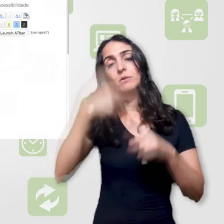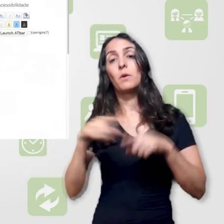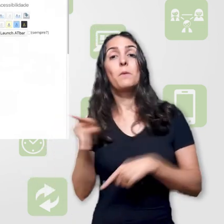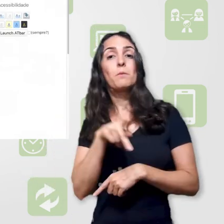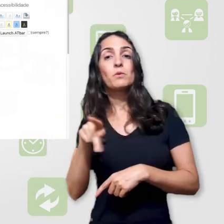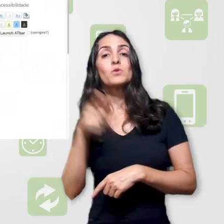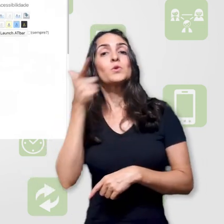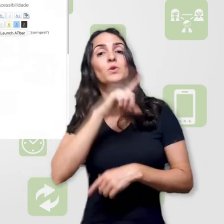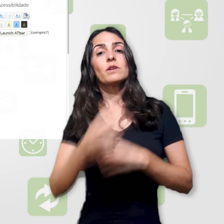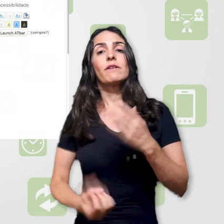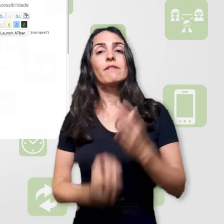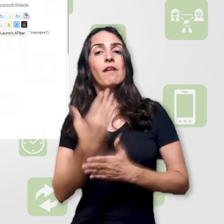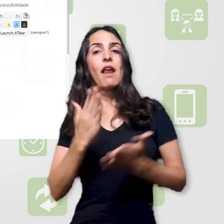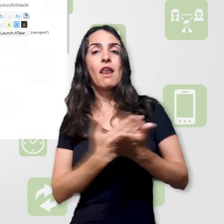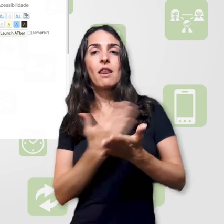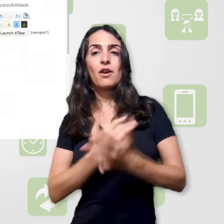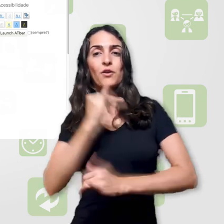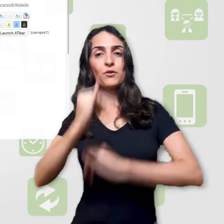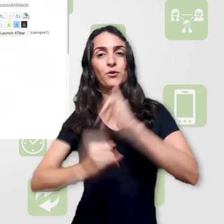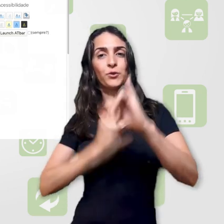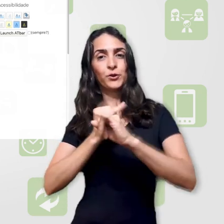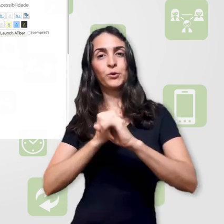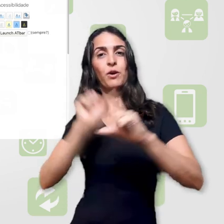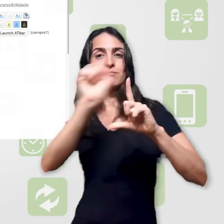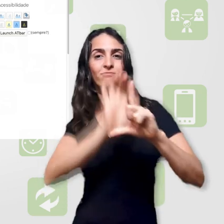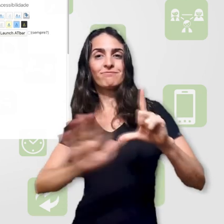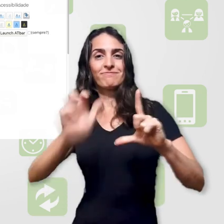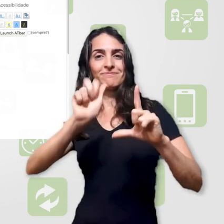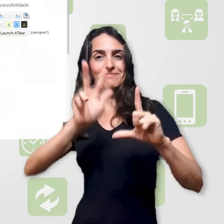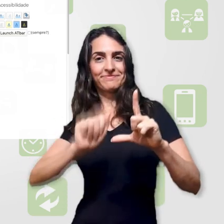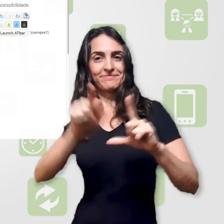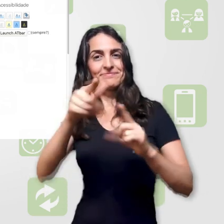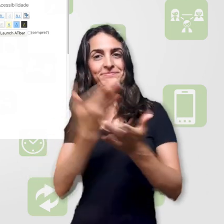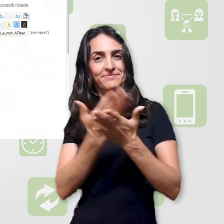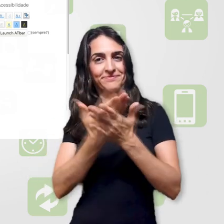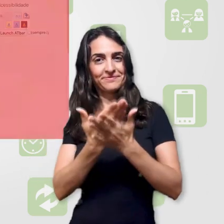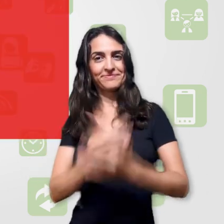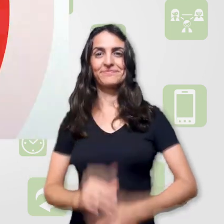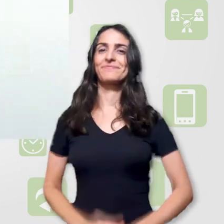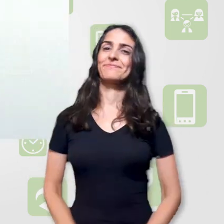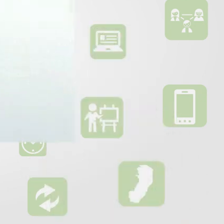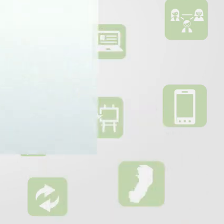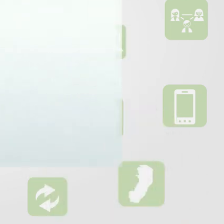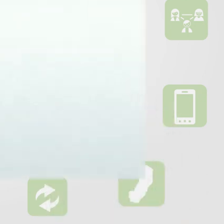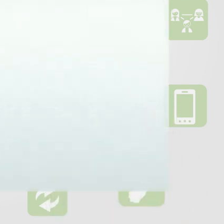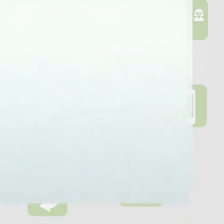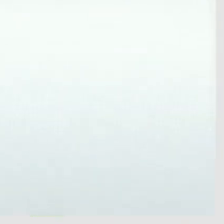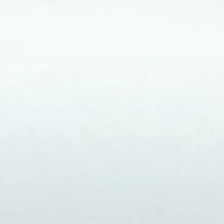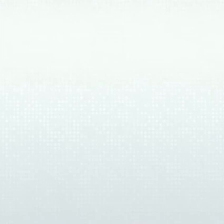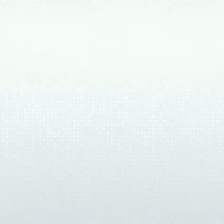permite que o professor cria Exatamente isso o livro para você estudar E aí